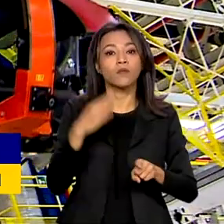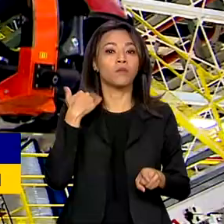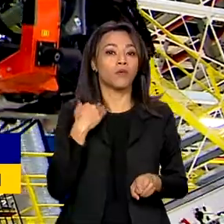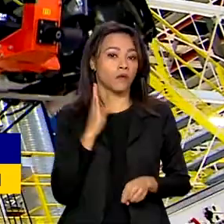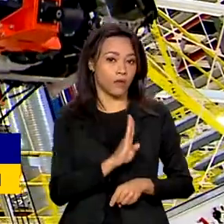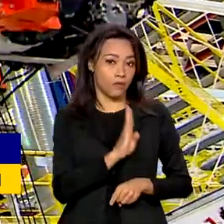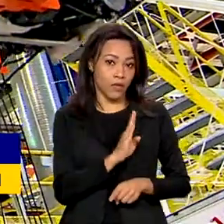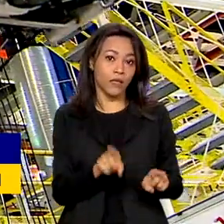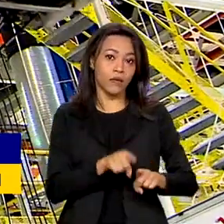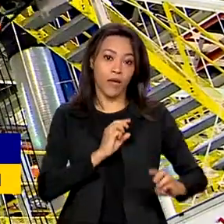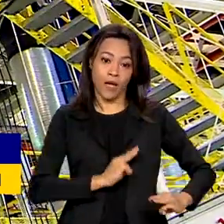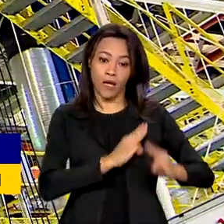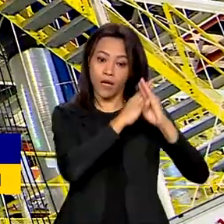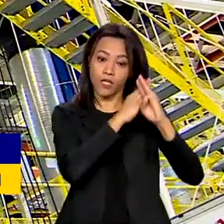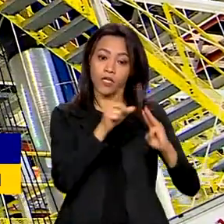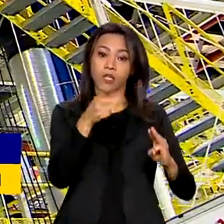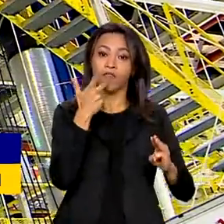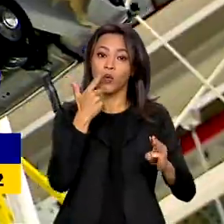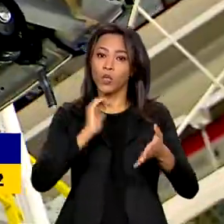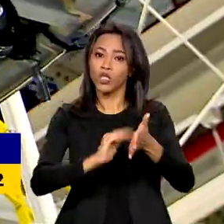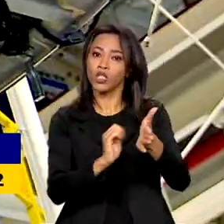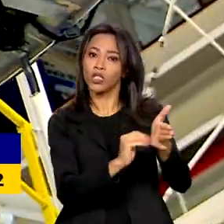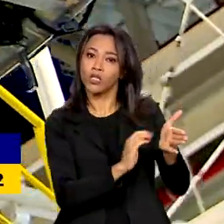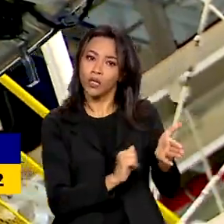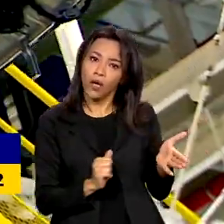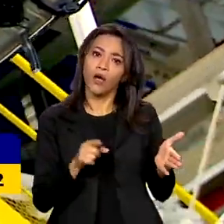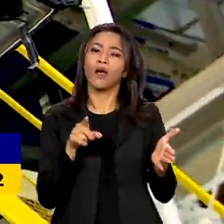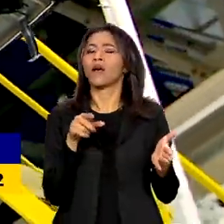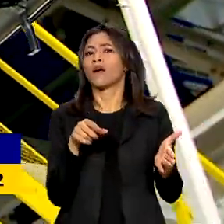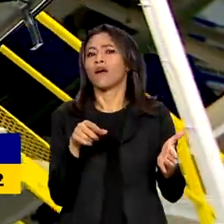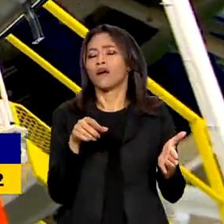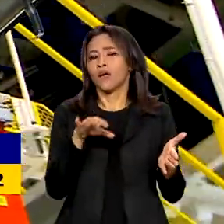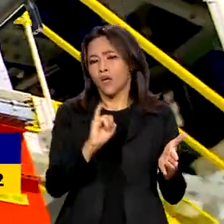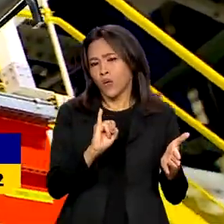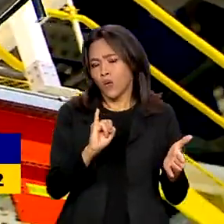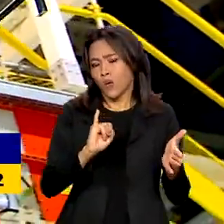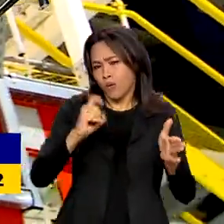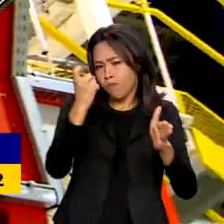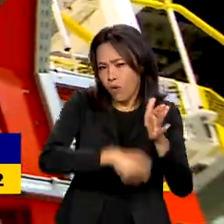criticou a desoneração de impostos de carros elétricos importados